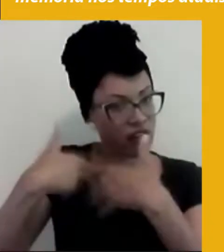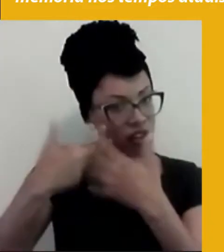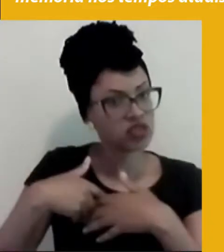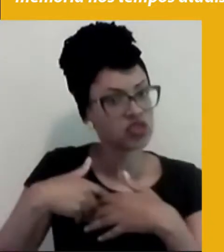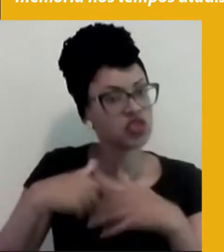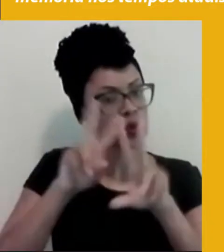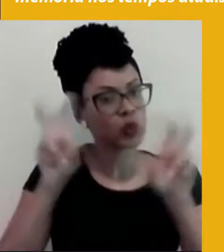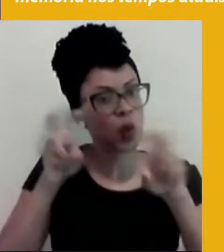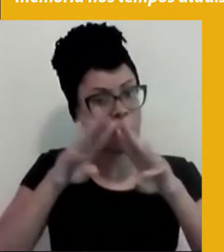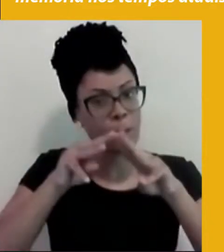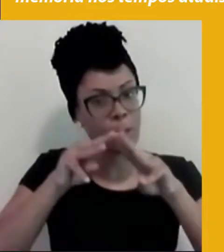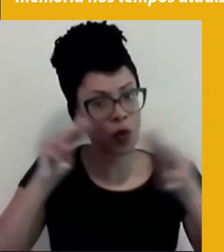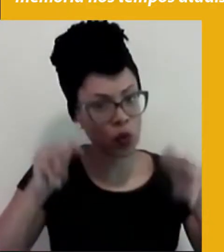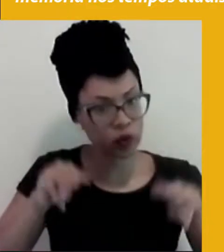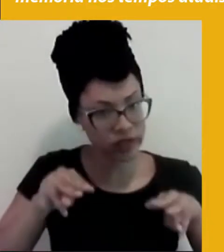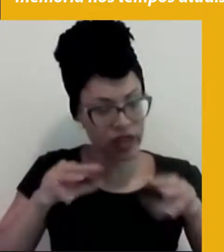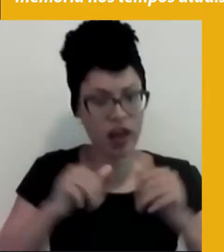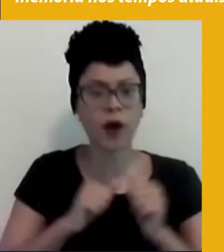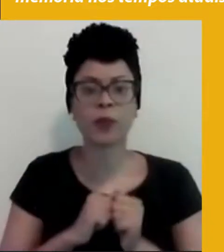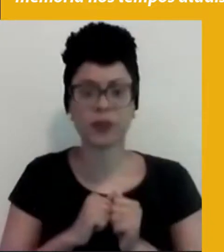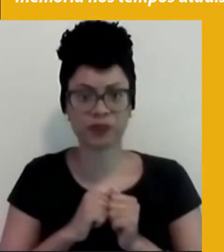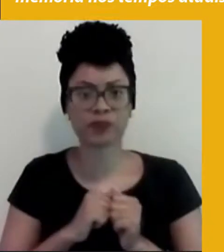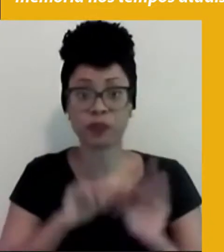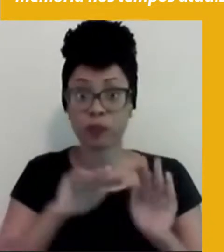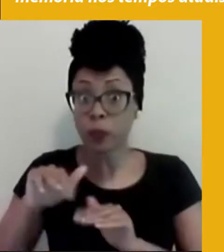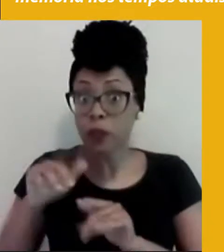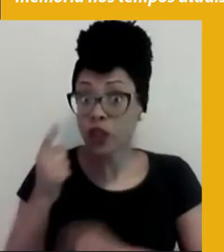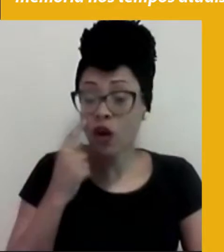uma pesquisa aqui do Oxfam que diz que